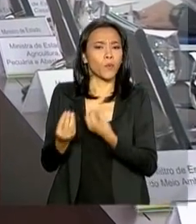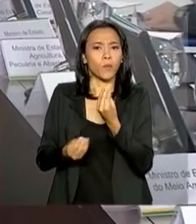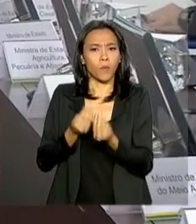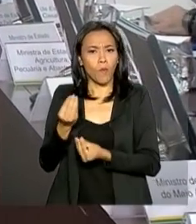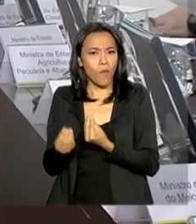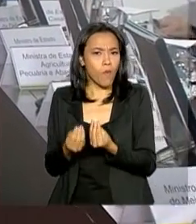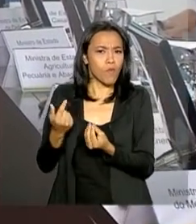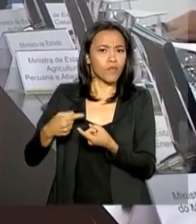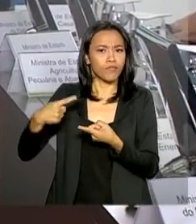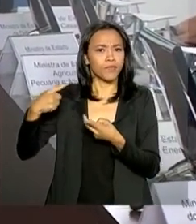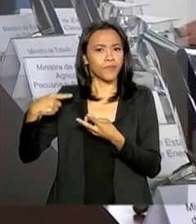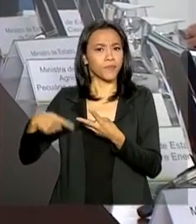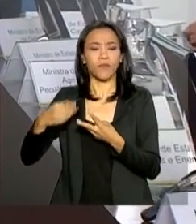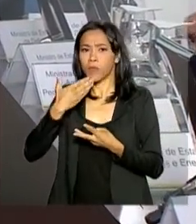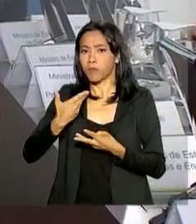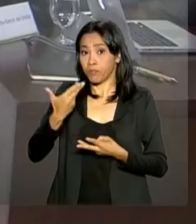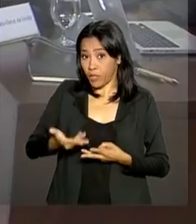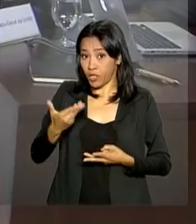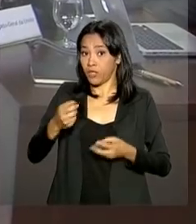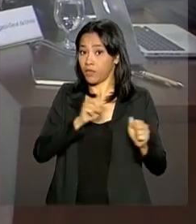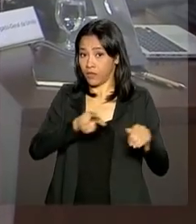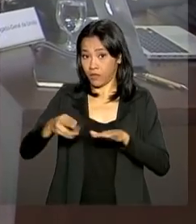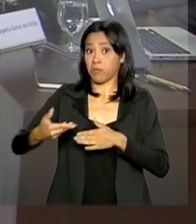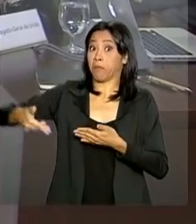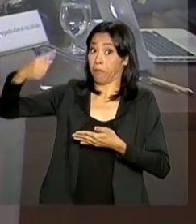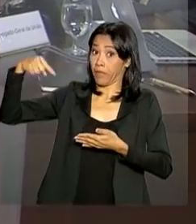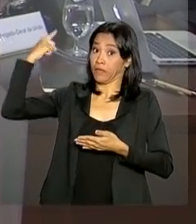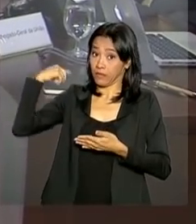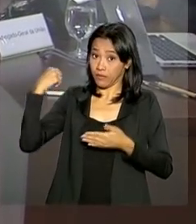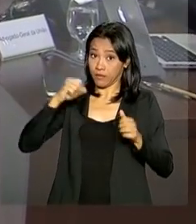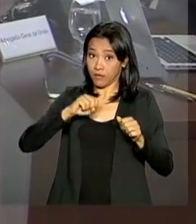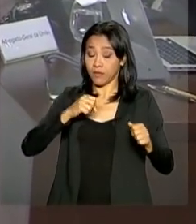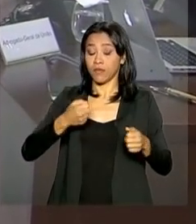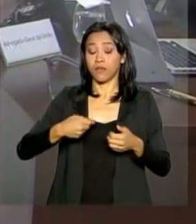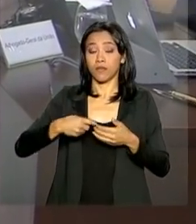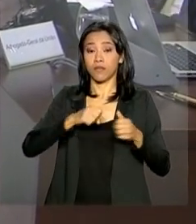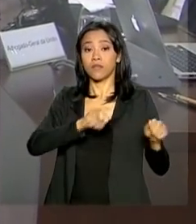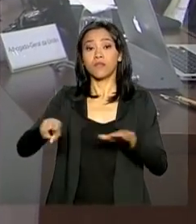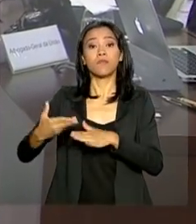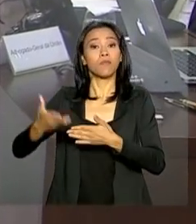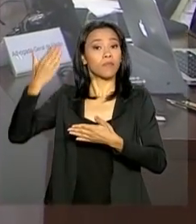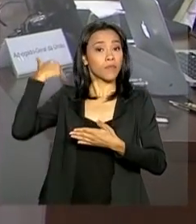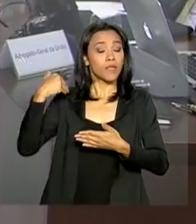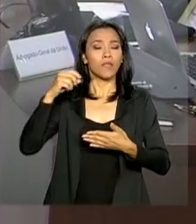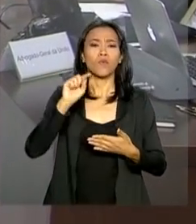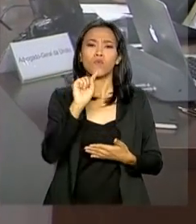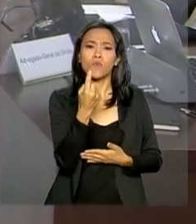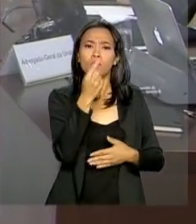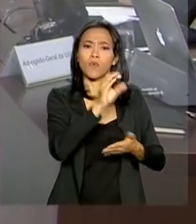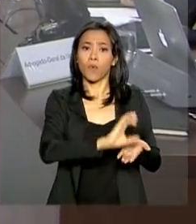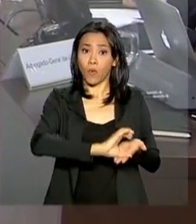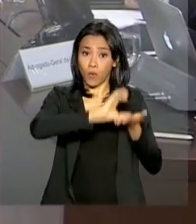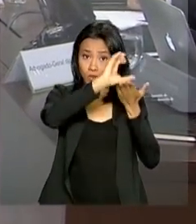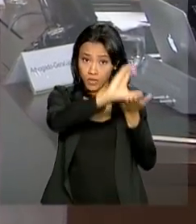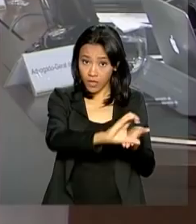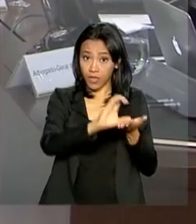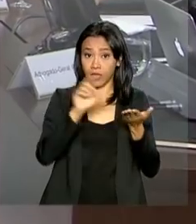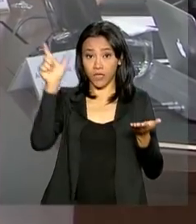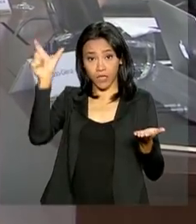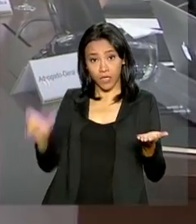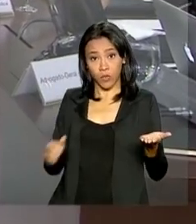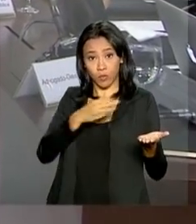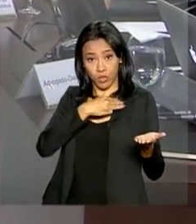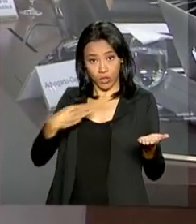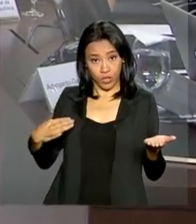os levantamentos, que foram pedidos na semana passada pelo presidente. Um deles foi nos conselhos, que segundo o ministro da Casa Civil, Onyx